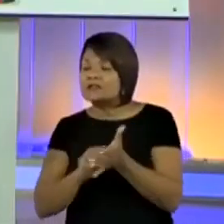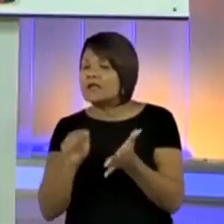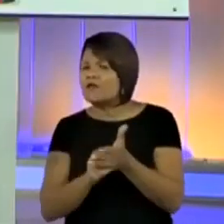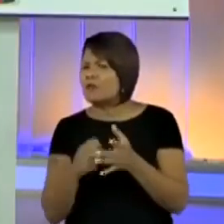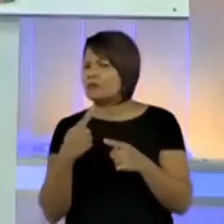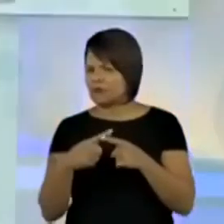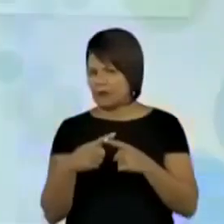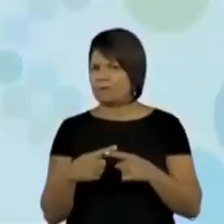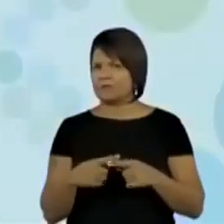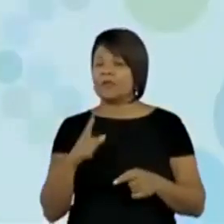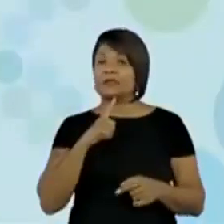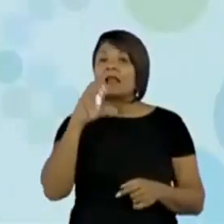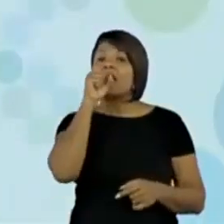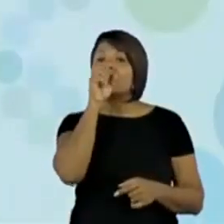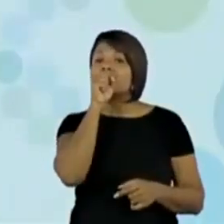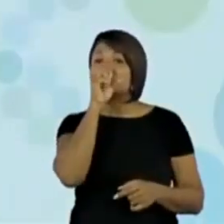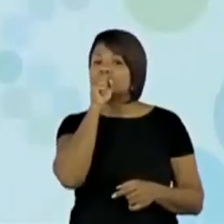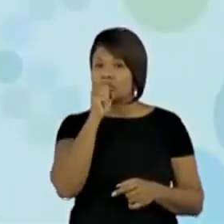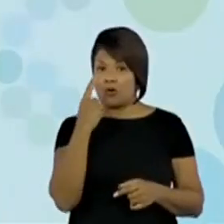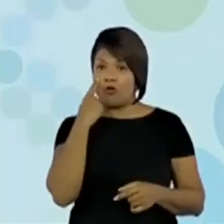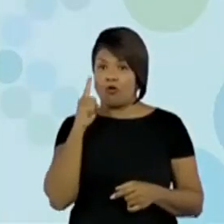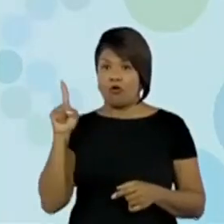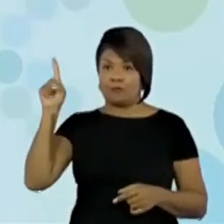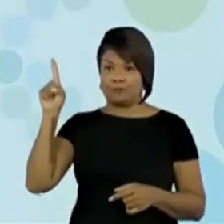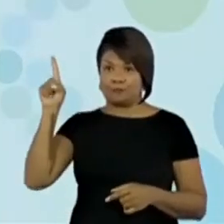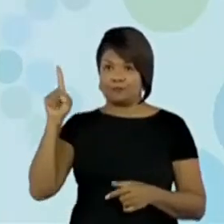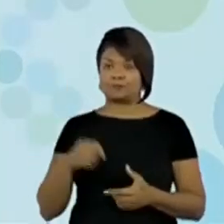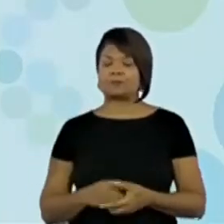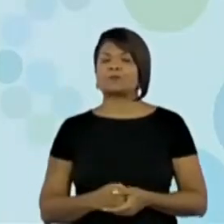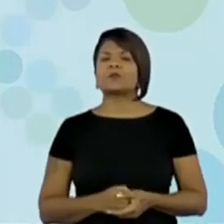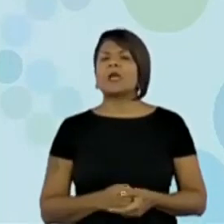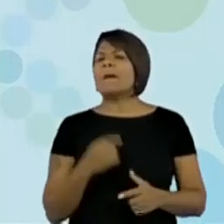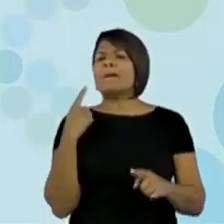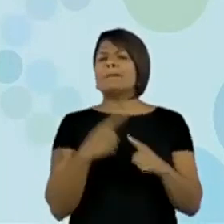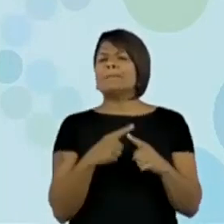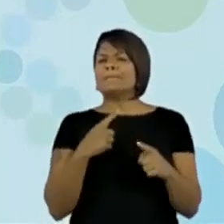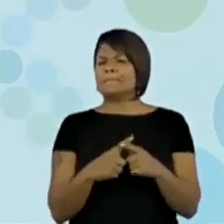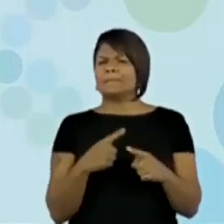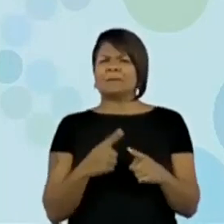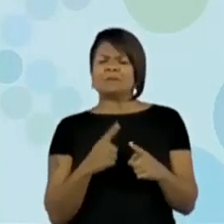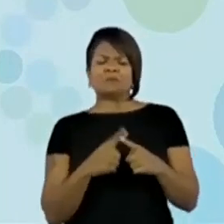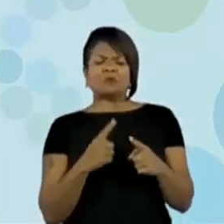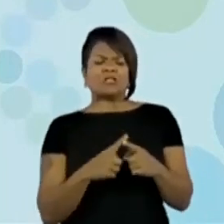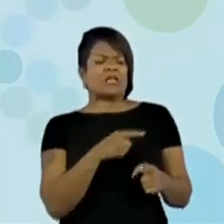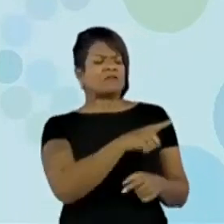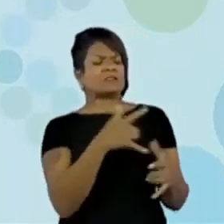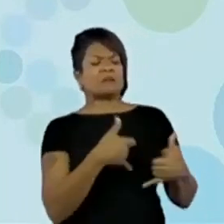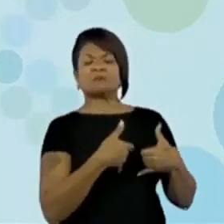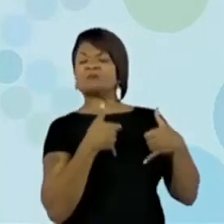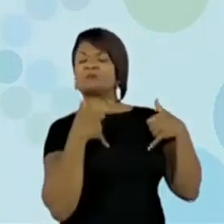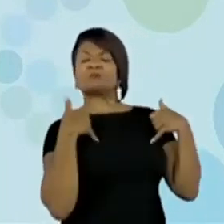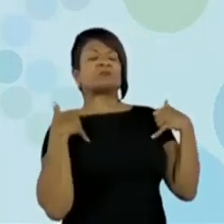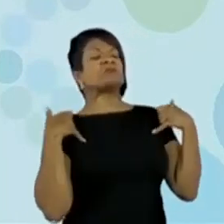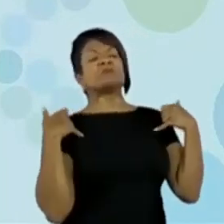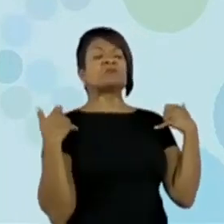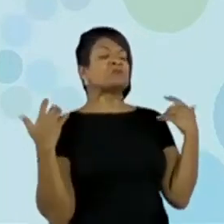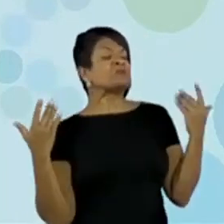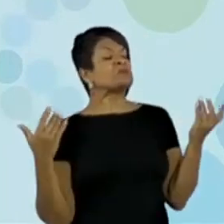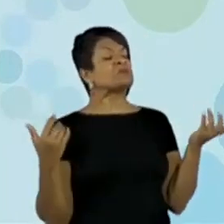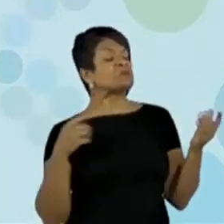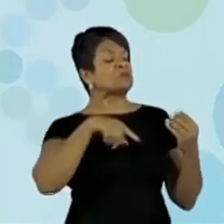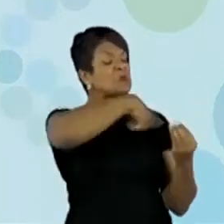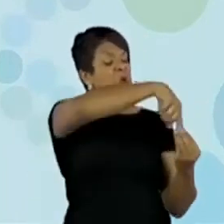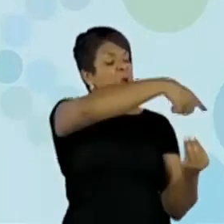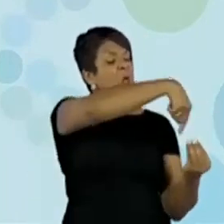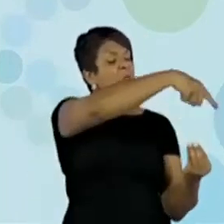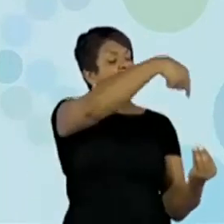outra cor, deixei em laranja. Ó. Por que está você com esse ar toda cheia de si, toda enrolada, para fingir que vale